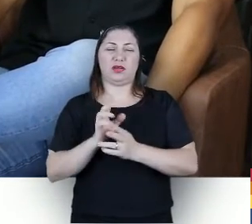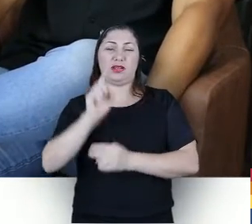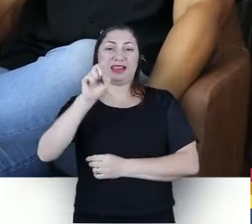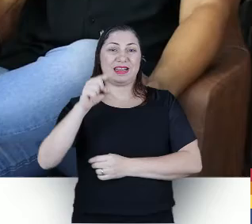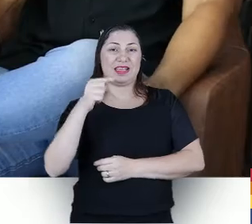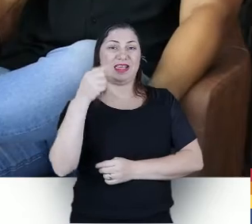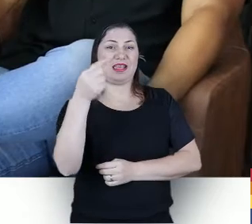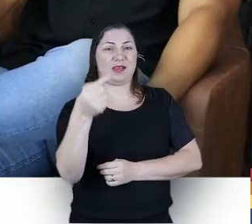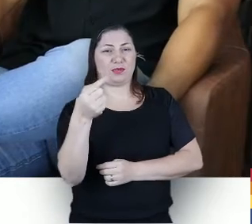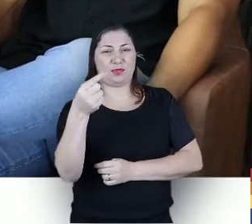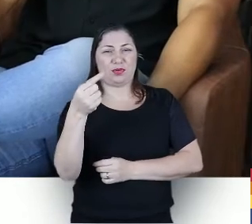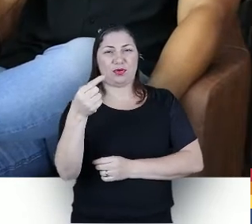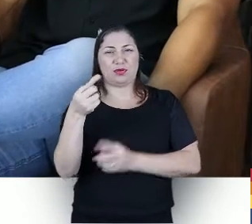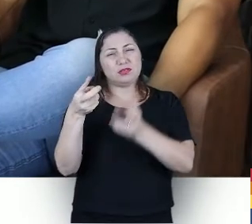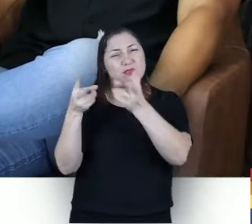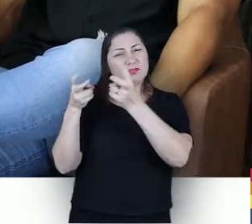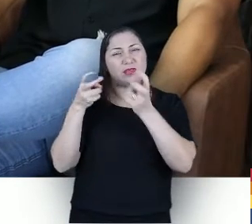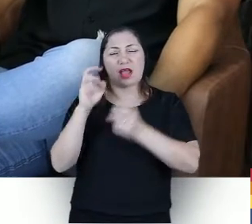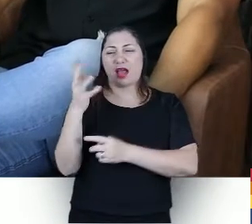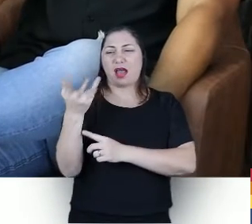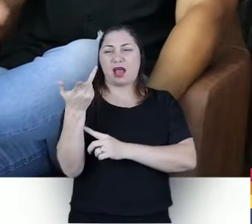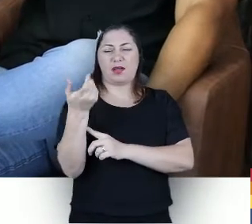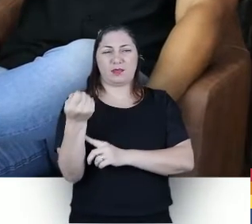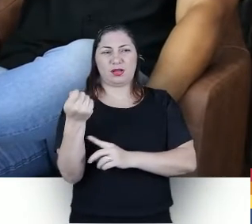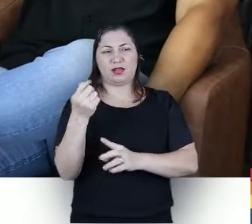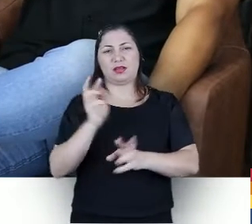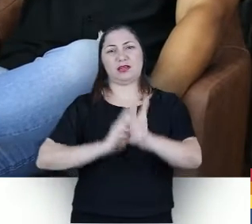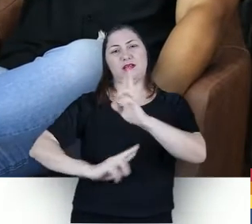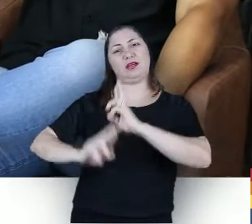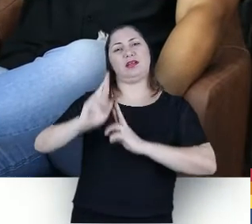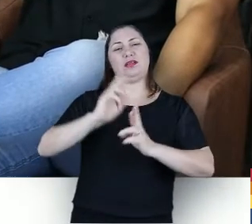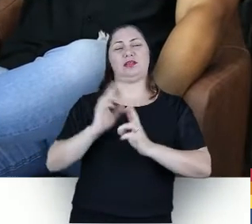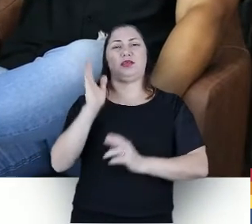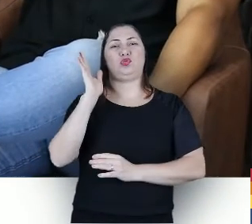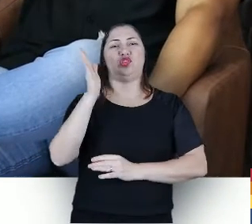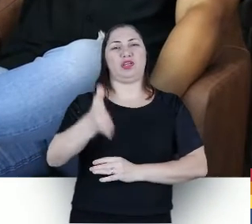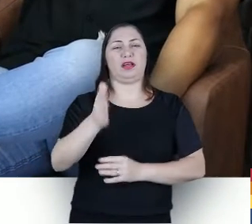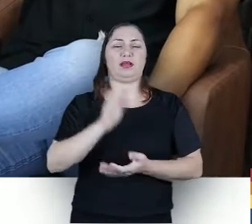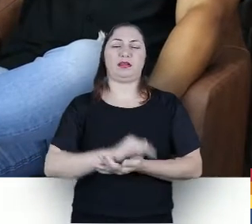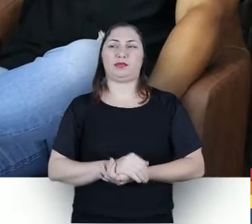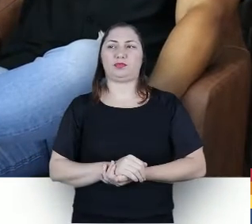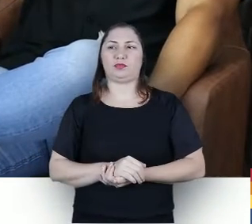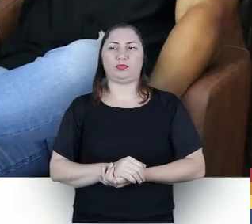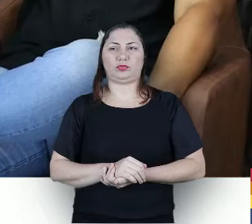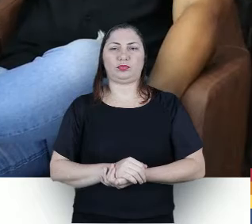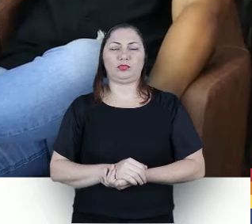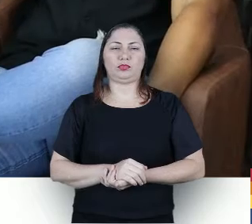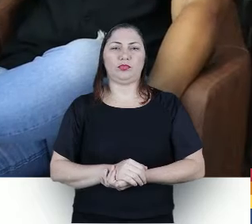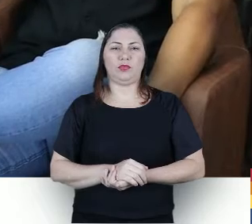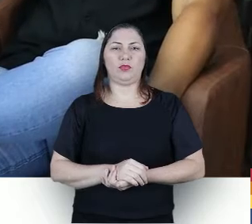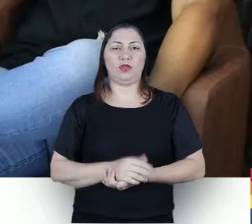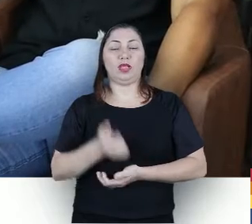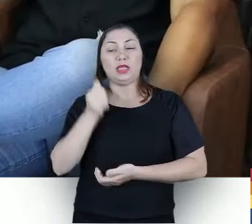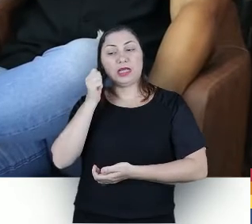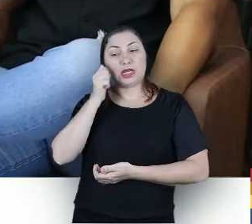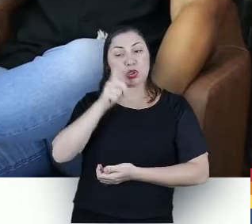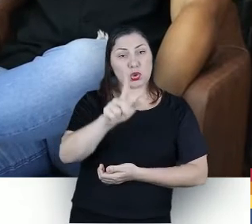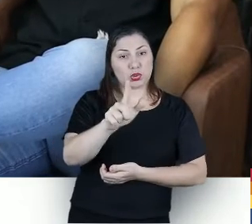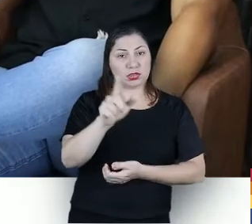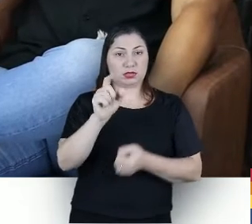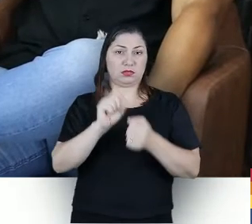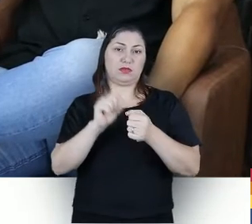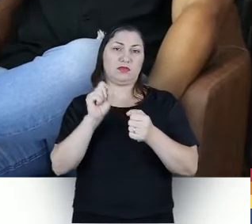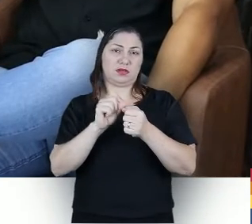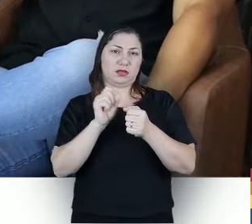Como eu falei na minha fala inicial, é tentar enxergar a competência que tem mais relação direta com o objeto de